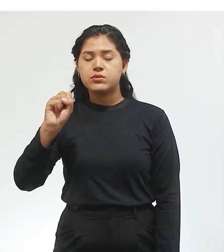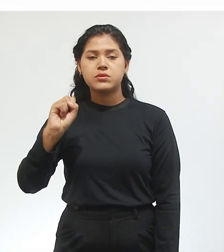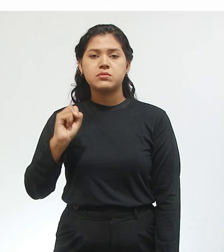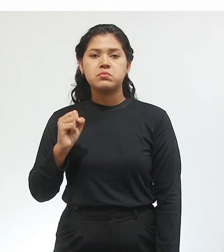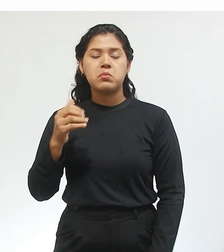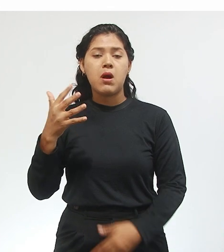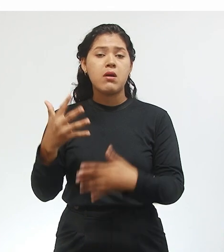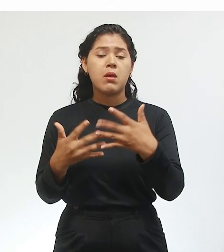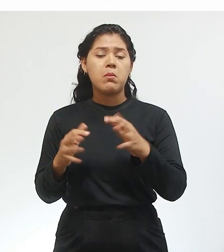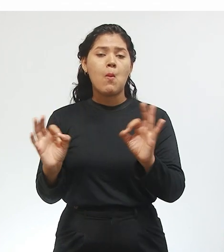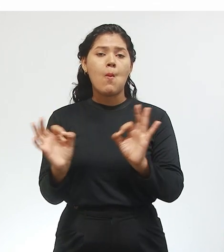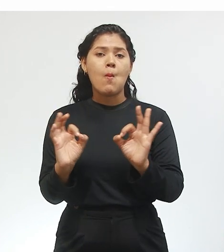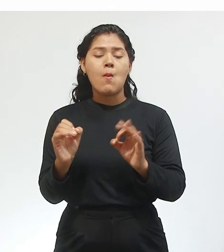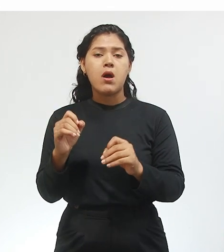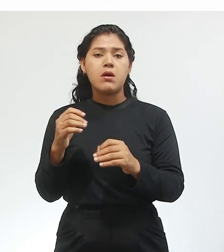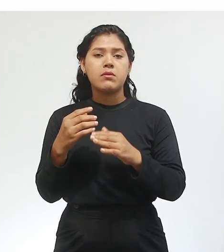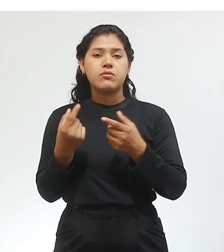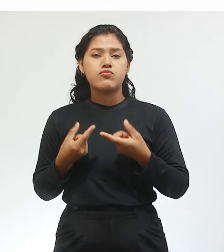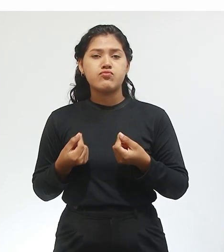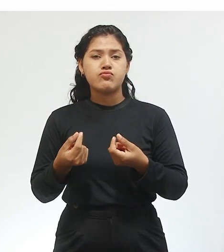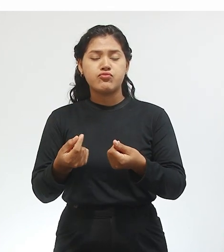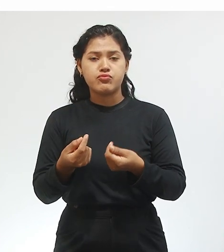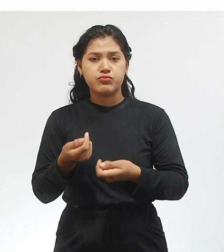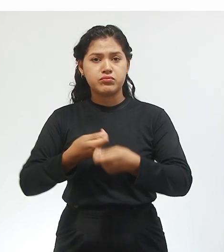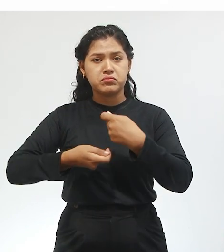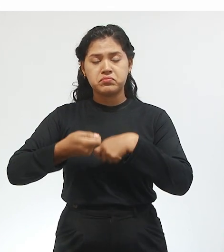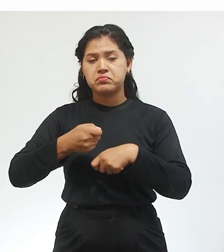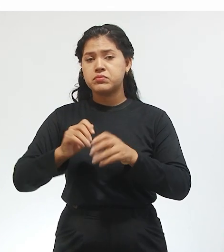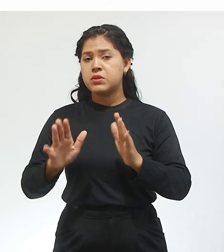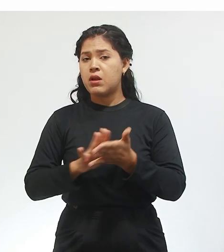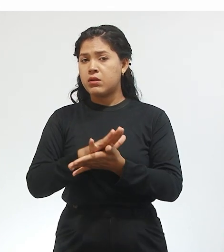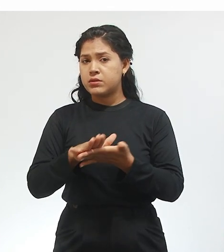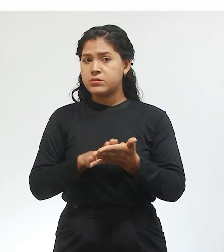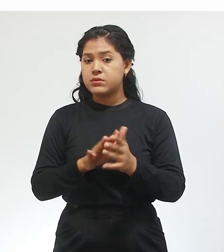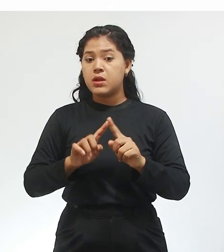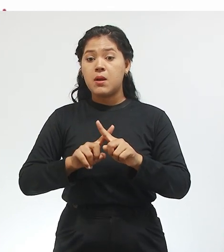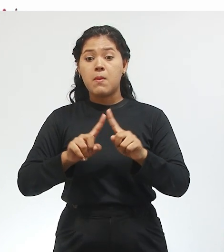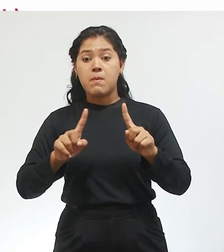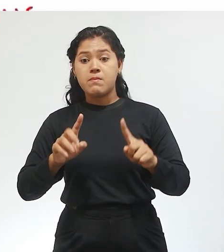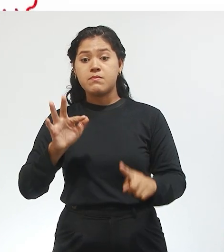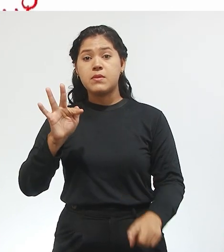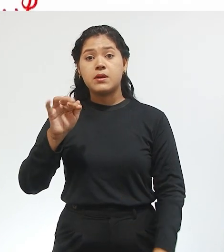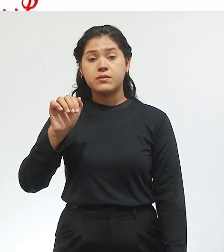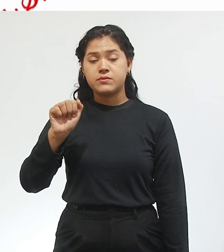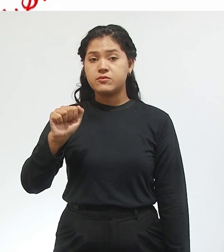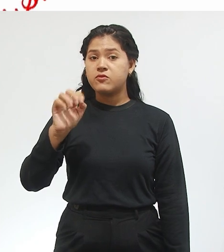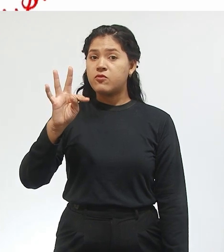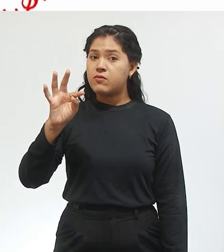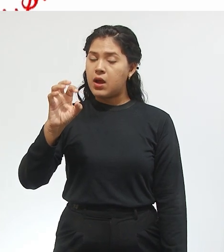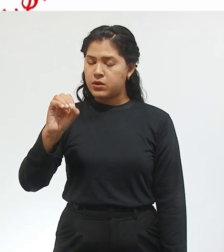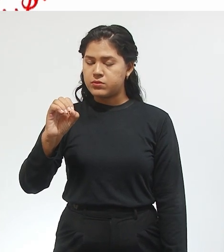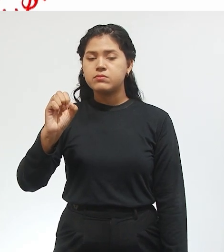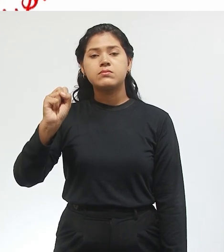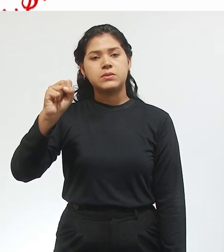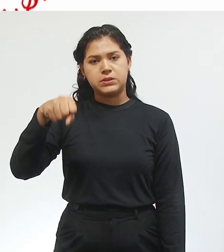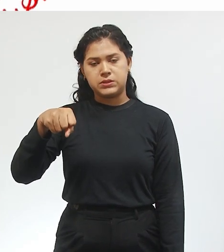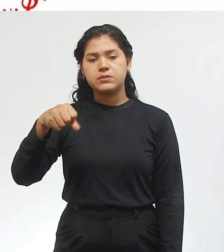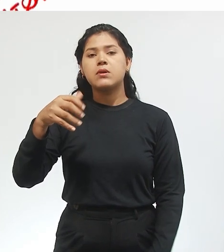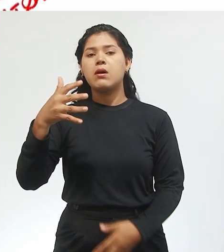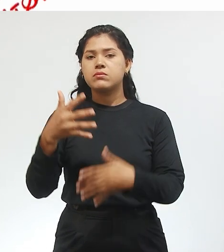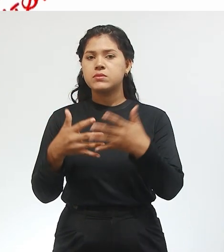organização e os fatos contábeis alteram, tá? Não esqueçam, eles alteram